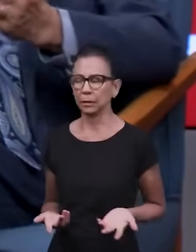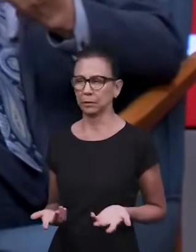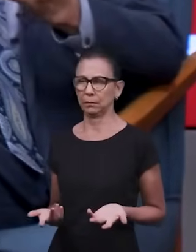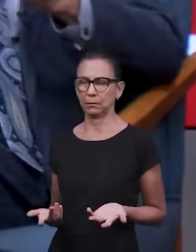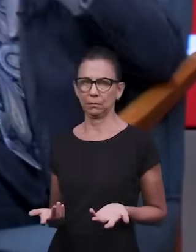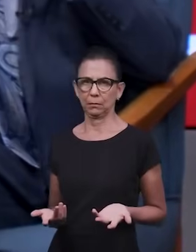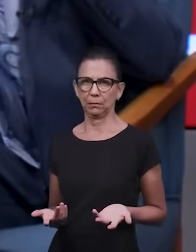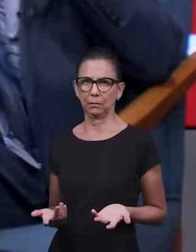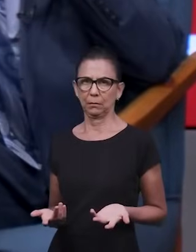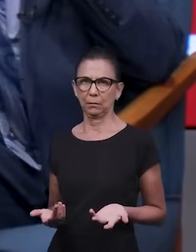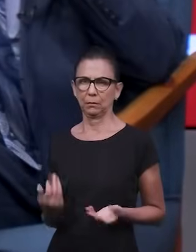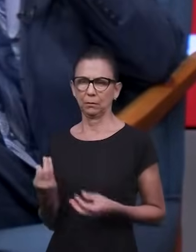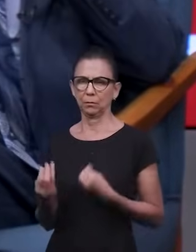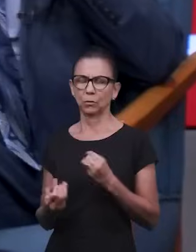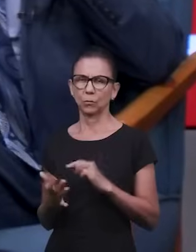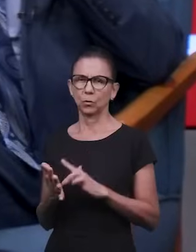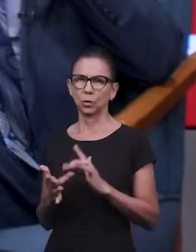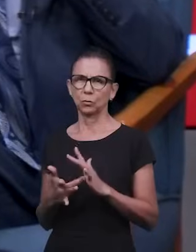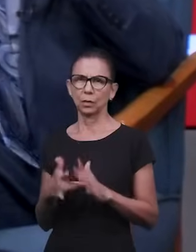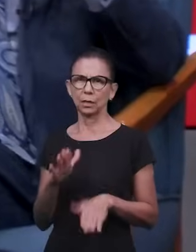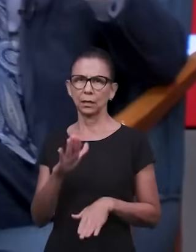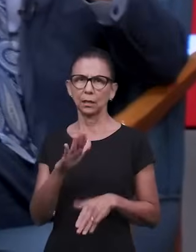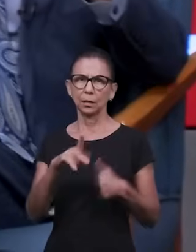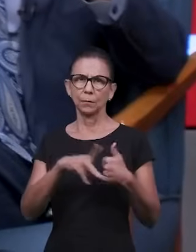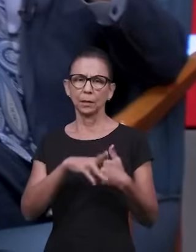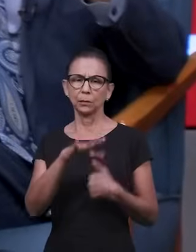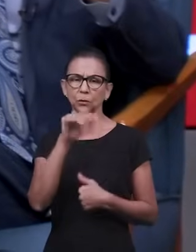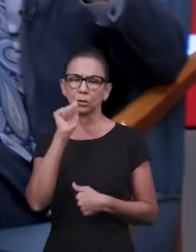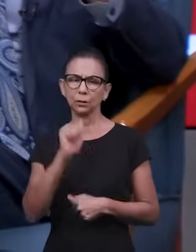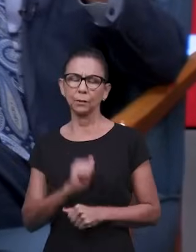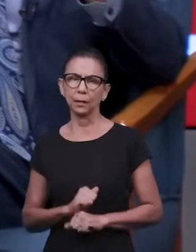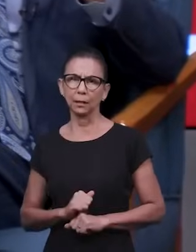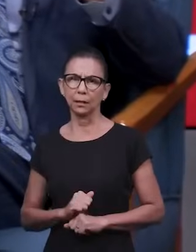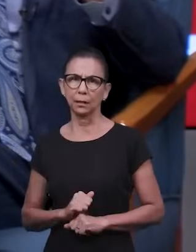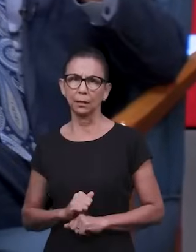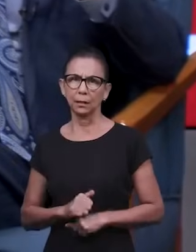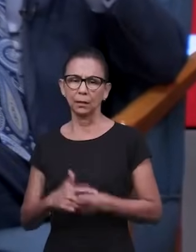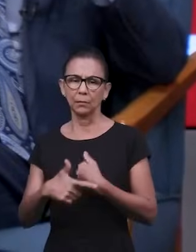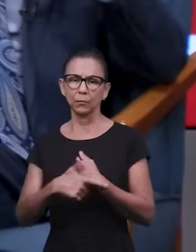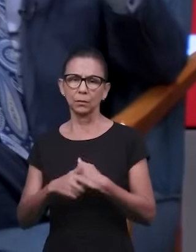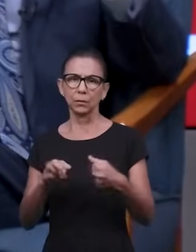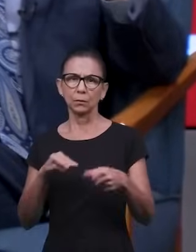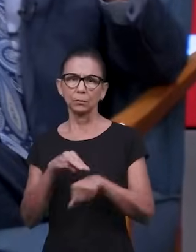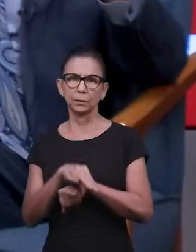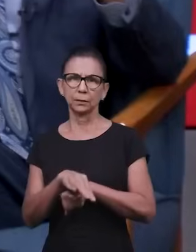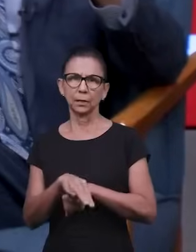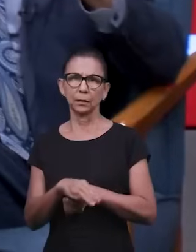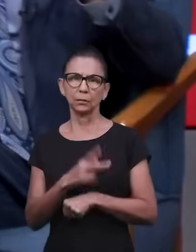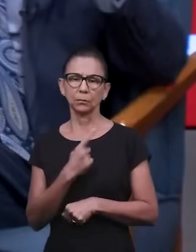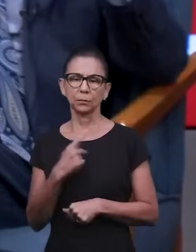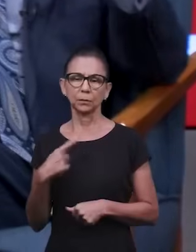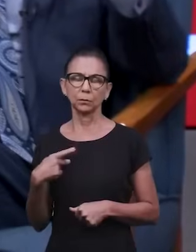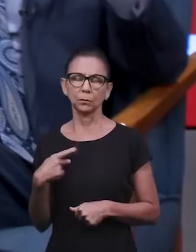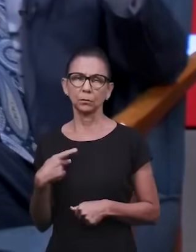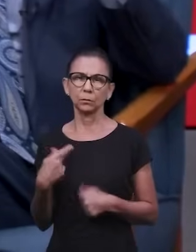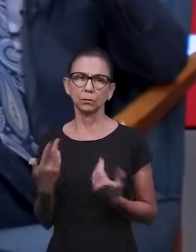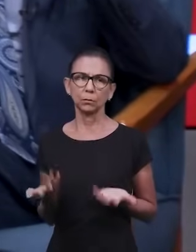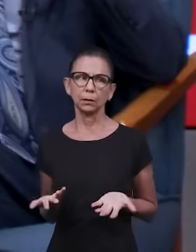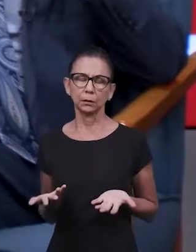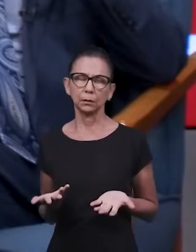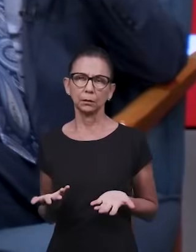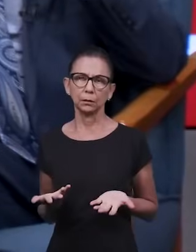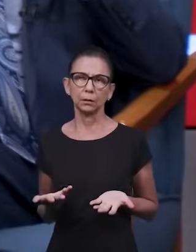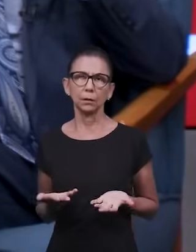Ministério não tanto que exemplo de Pedro ele